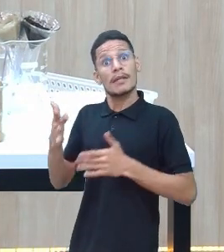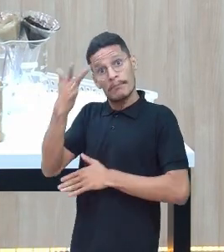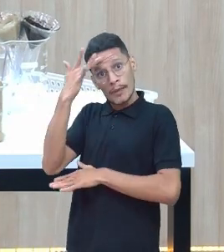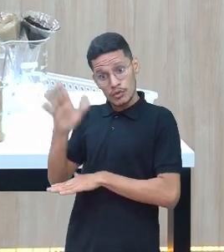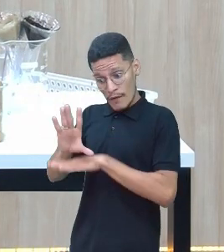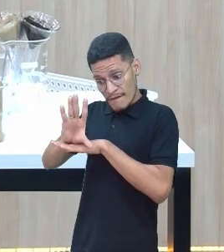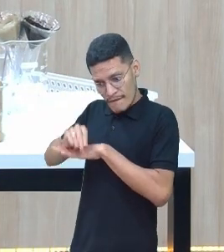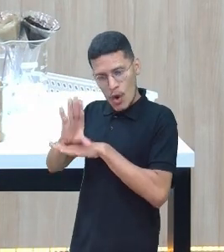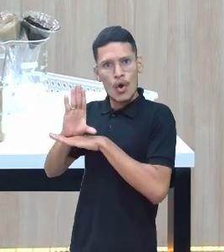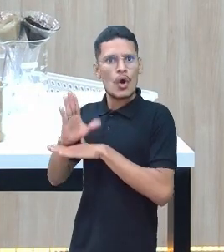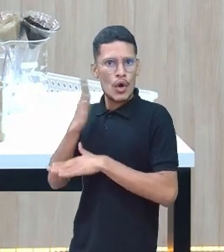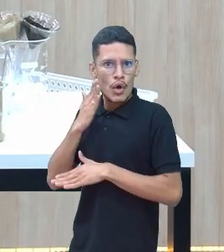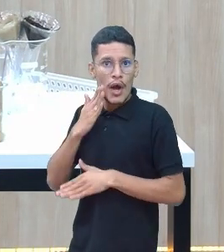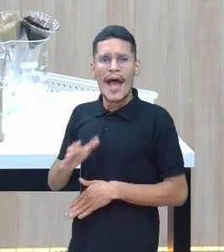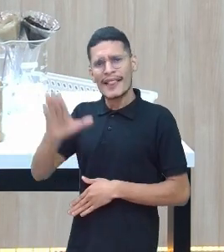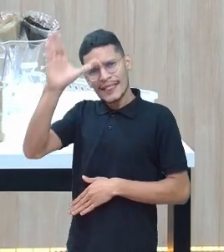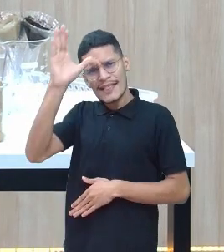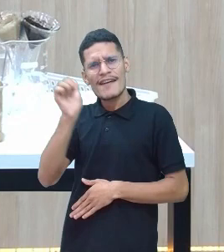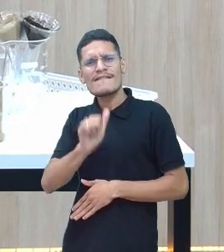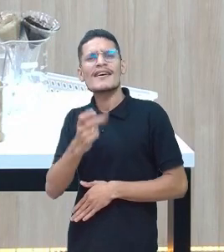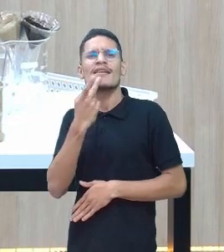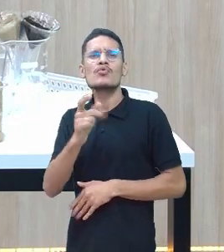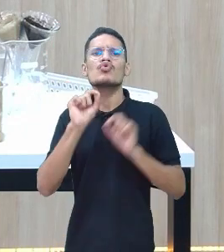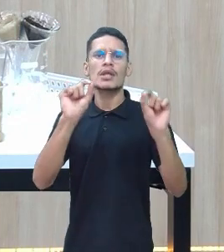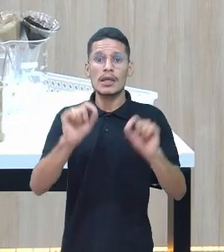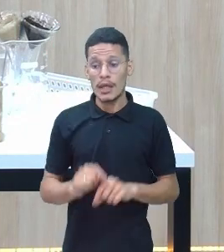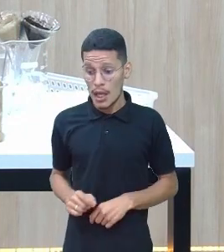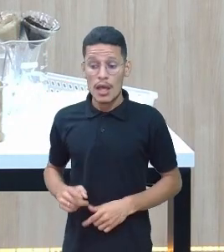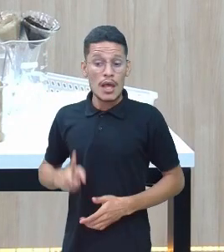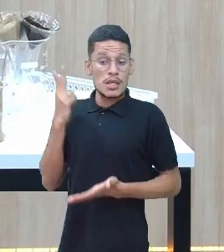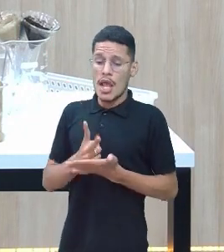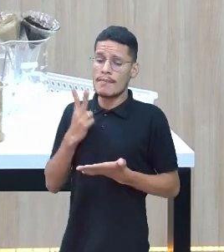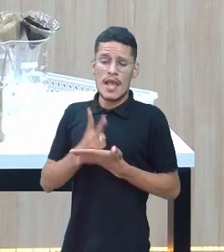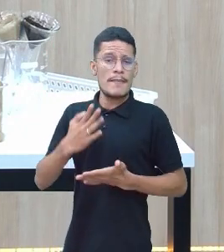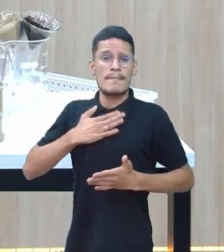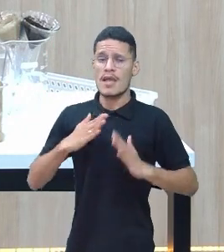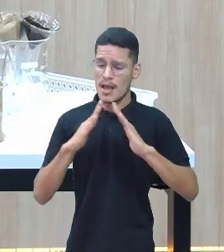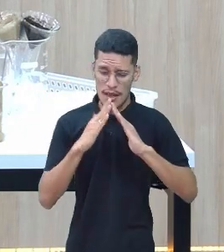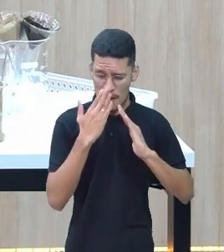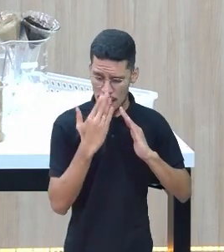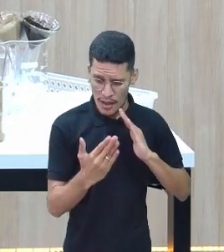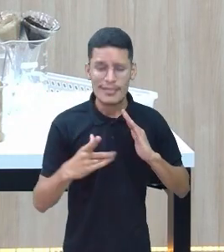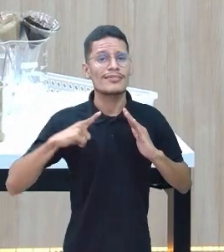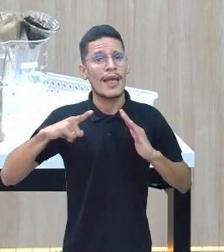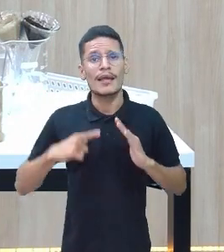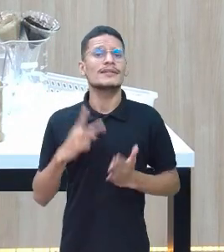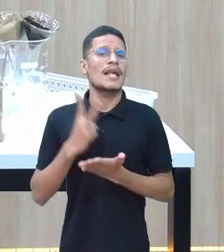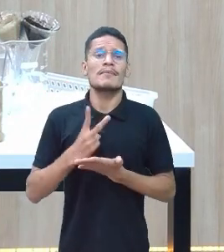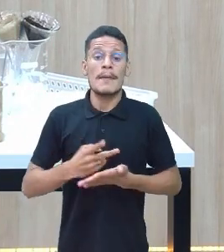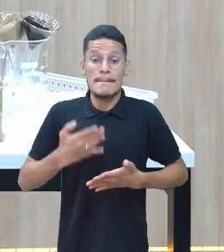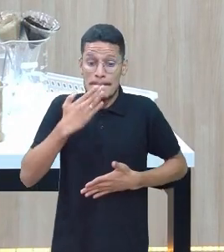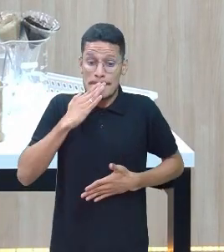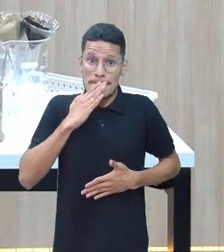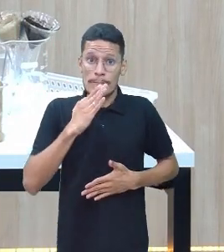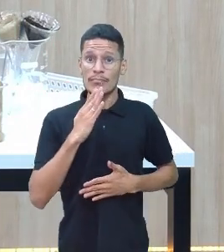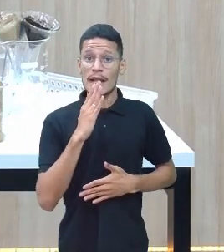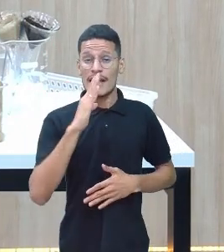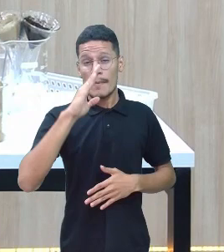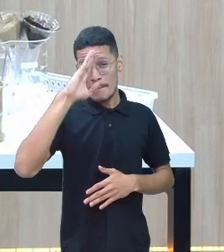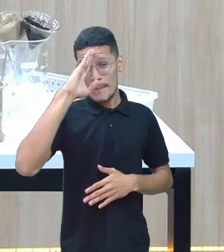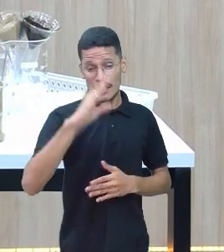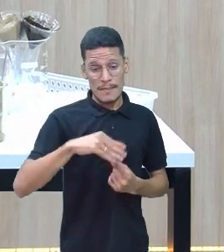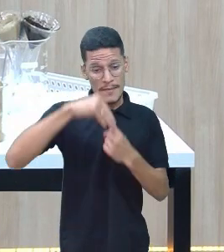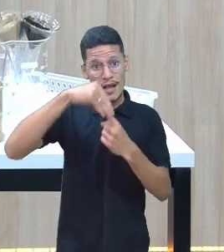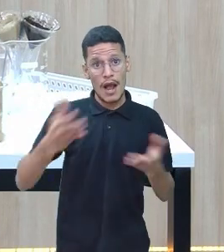Aí a tia diz, ah, lá no meu quintal forma poça sempre, e principalmente nessa chuva. Aí você vai fazer. E aí,